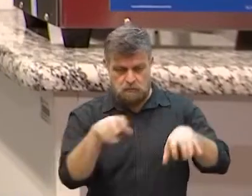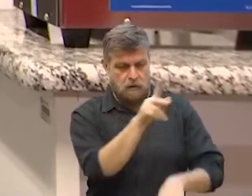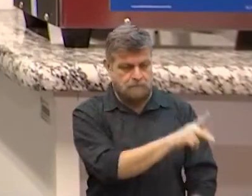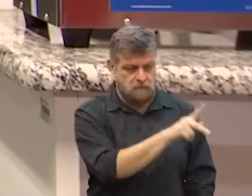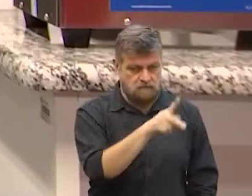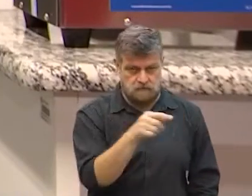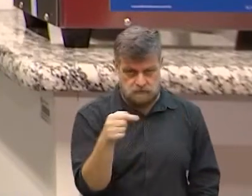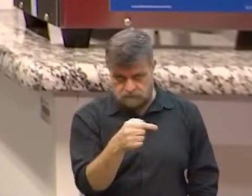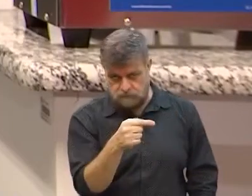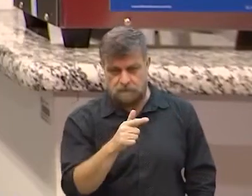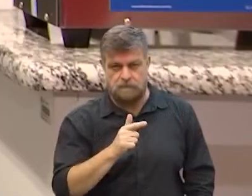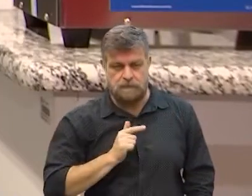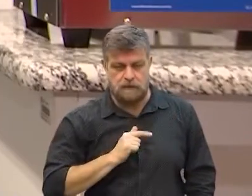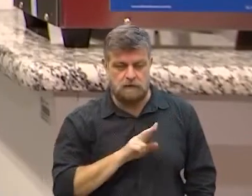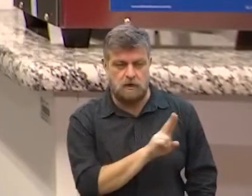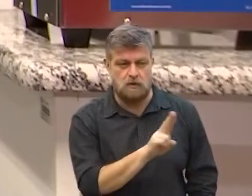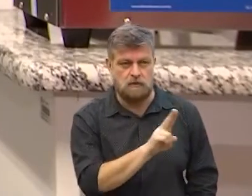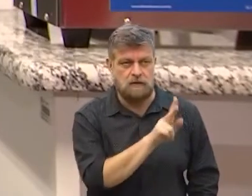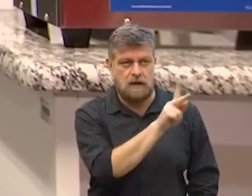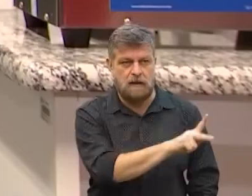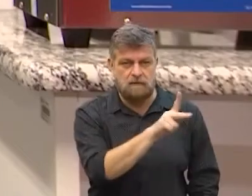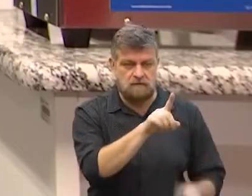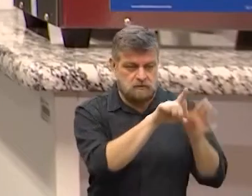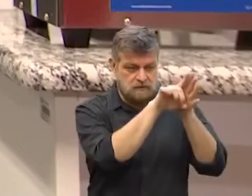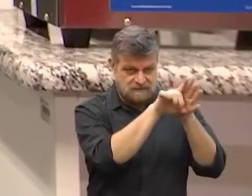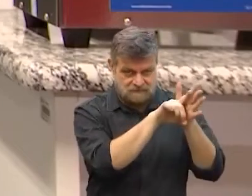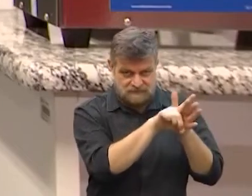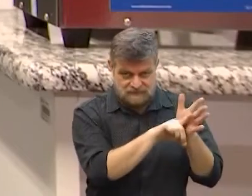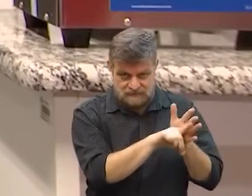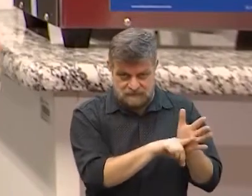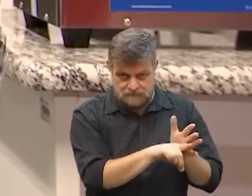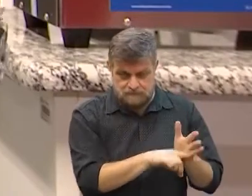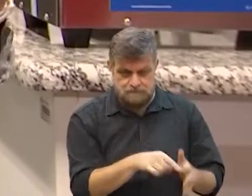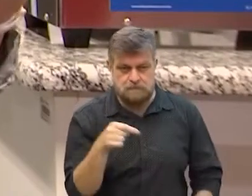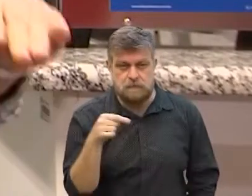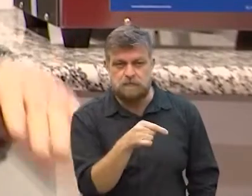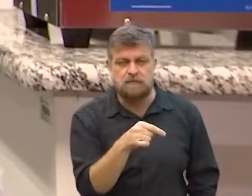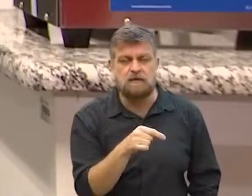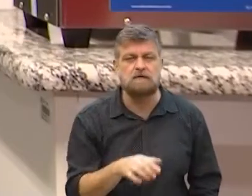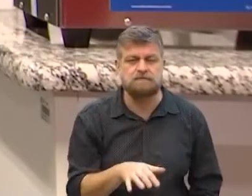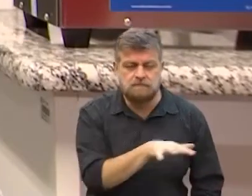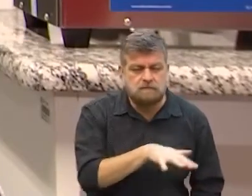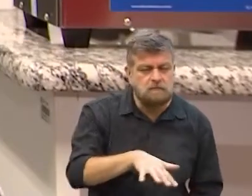temos um corpo docente, que a gente chama de professores pesquisadores, que são